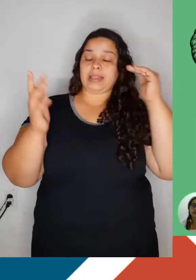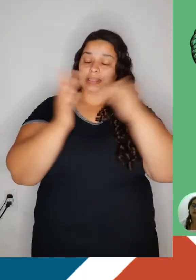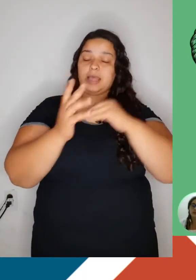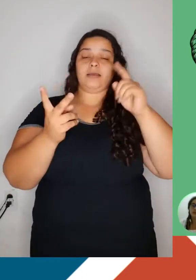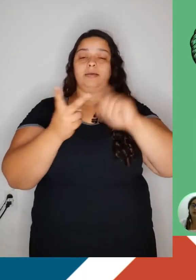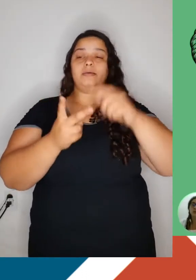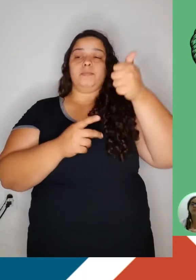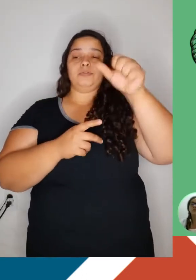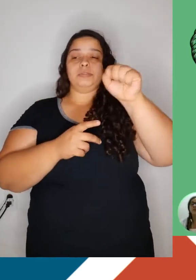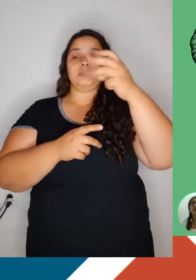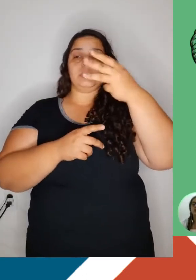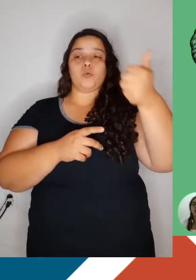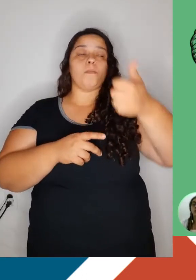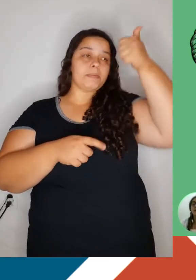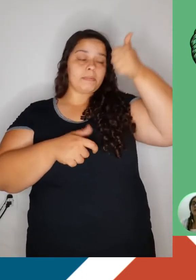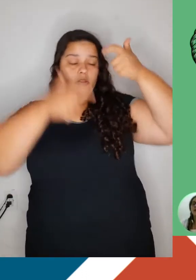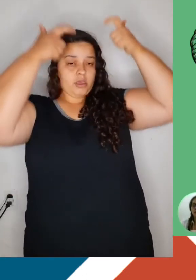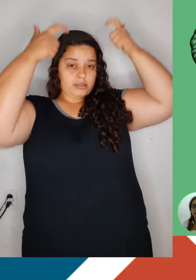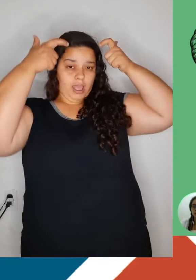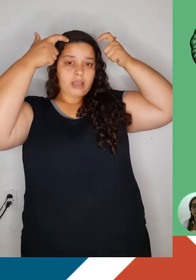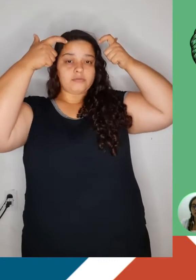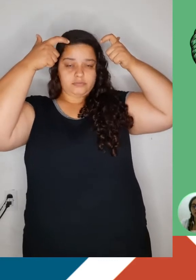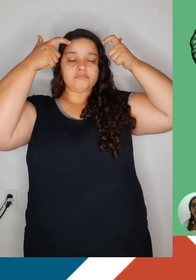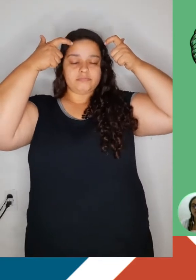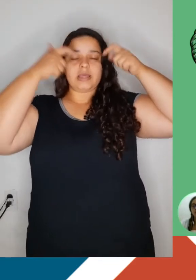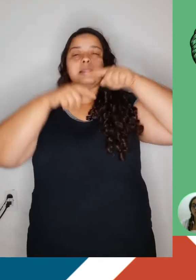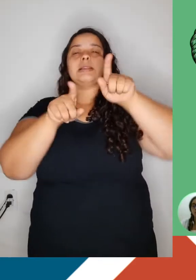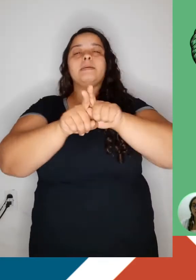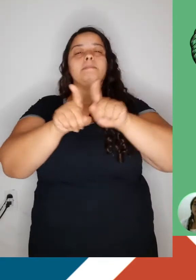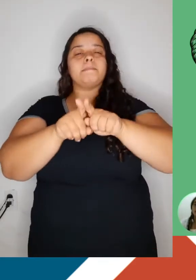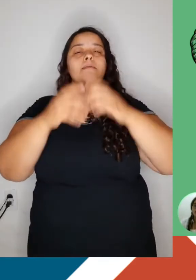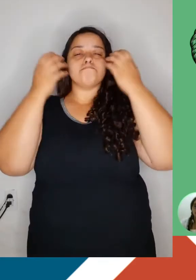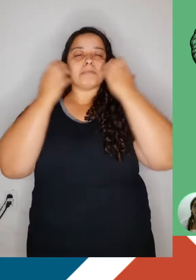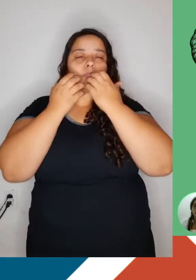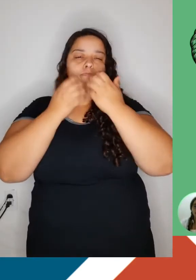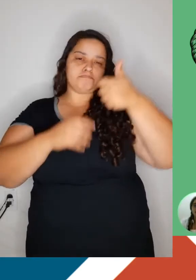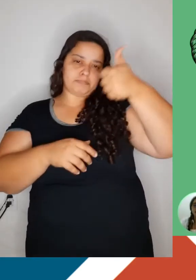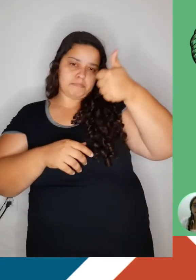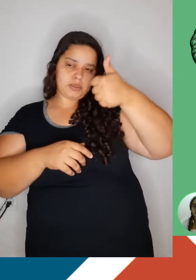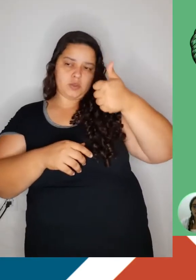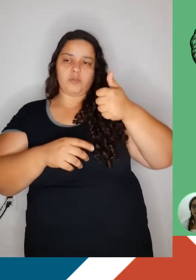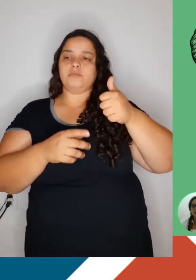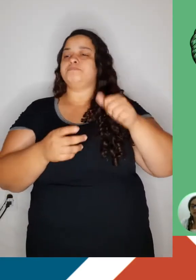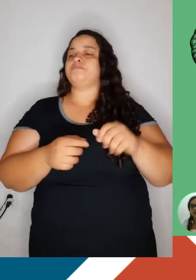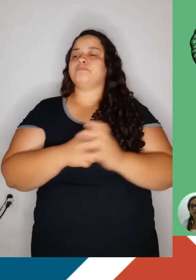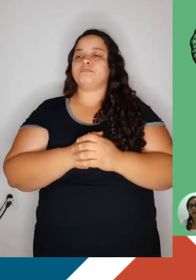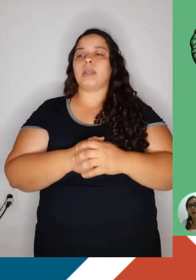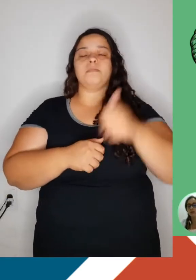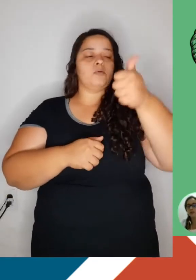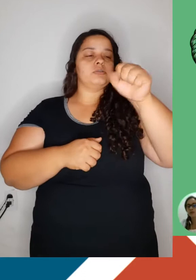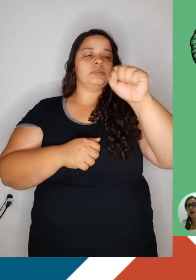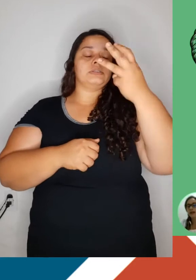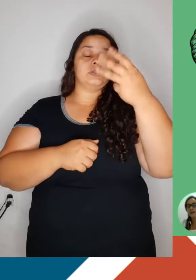até 1831, vigorou o primeiro reinado e o governo de Dom Pedro I. Já entre 1831